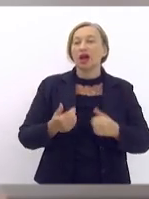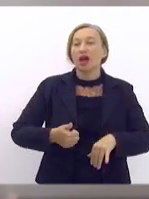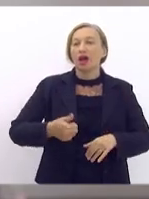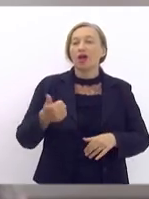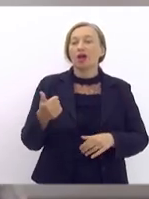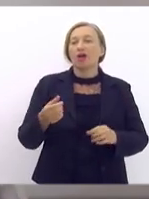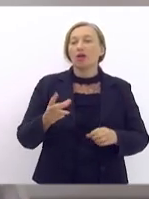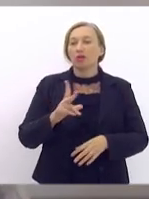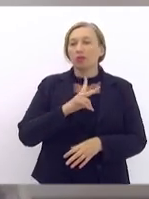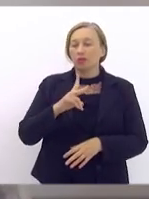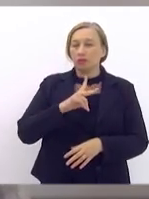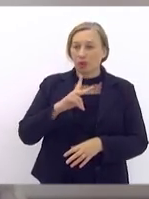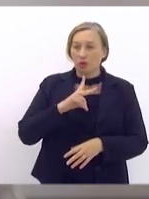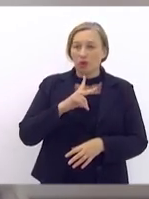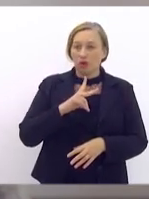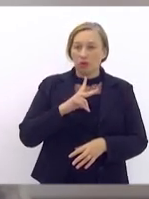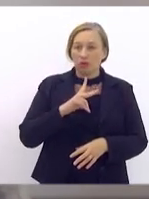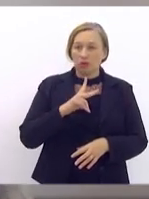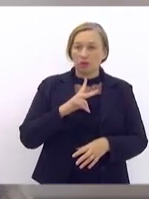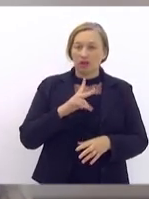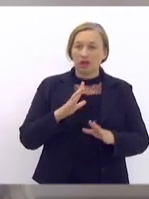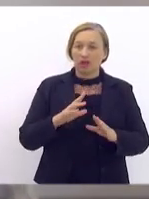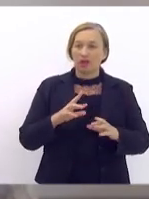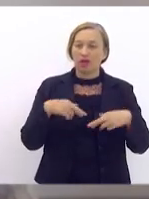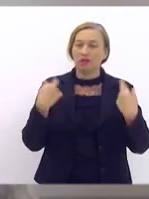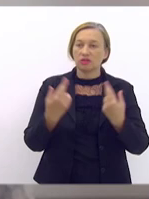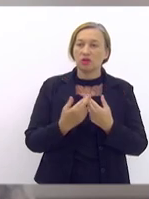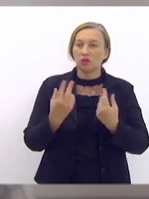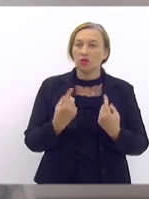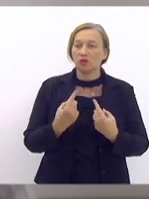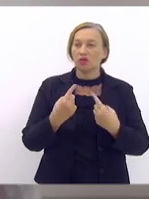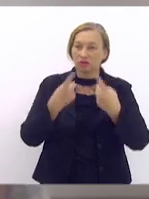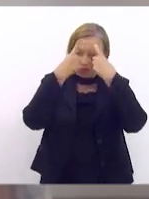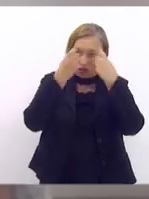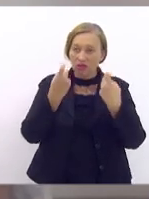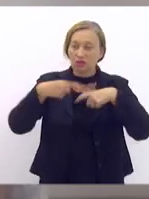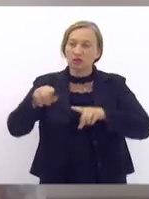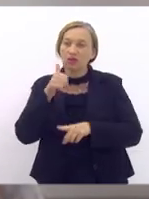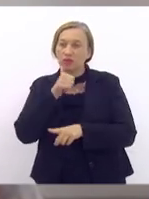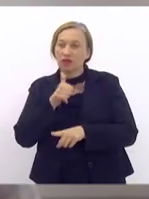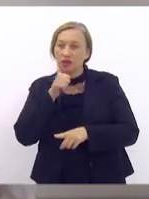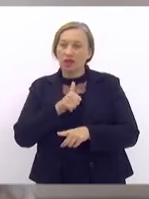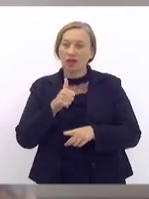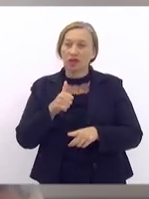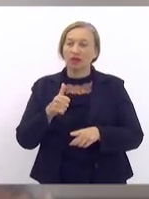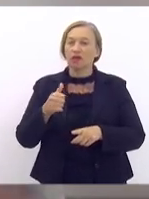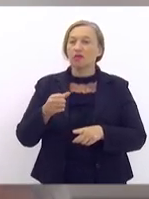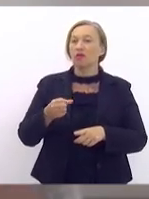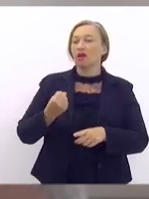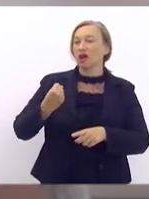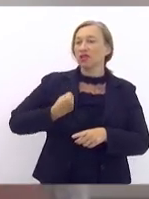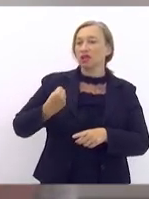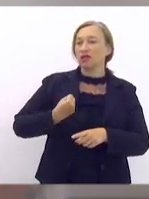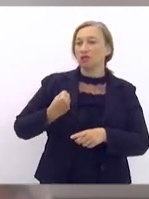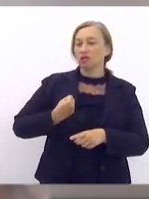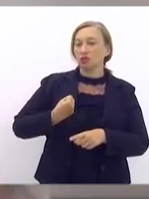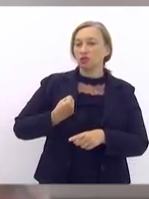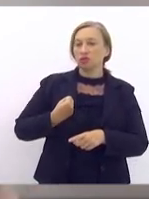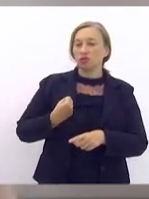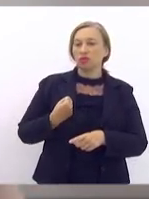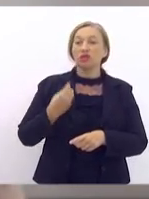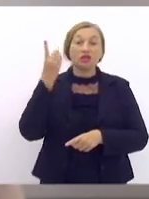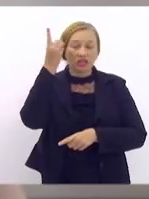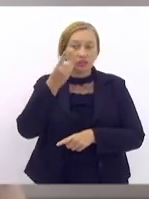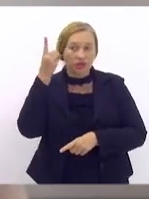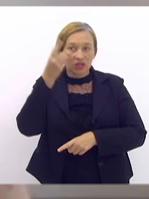mulher. A gente ia obrigar o presidente da casa e os líderes dos partidos a mandarem uma cota de deputados homens para estarem